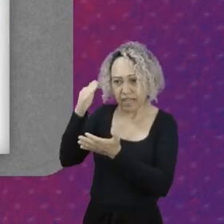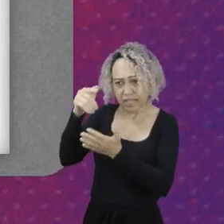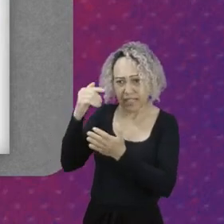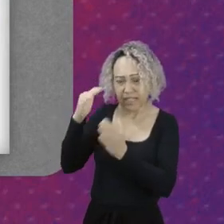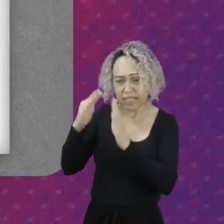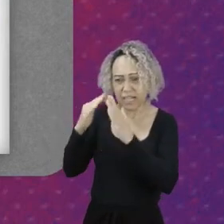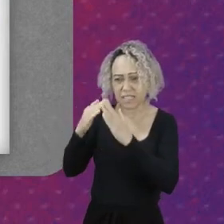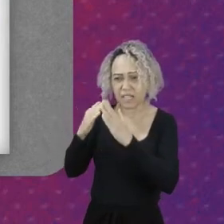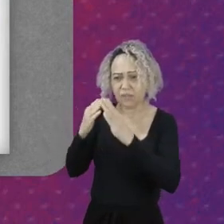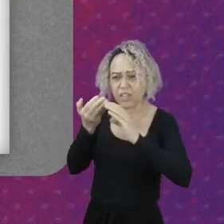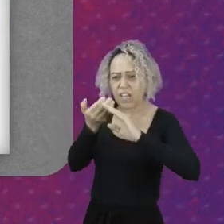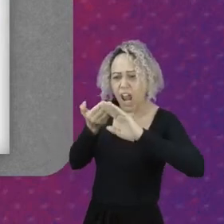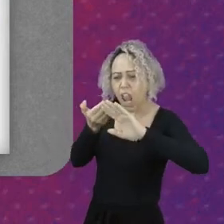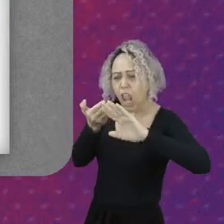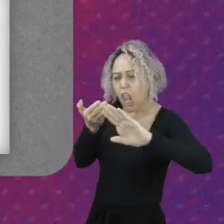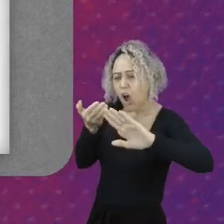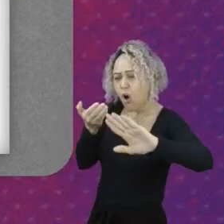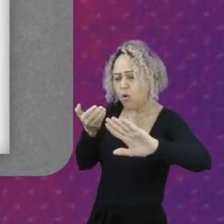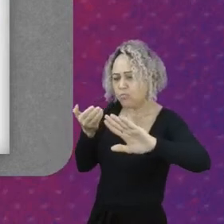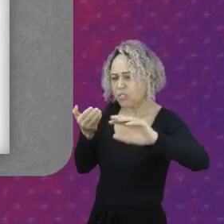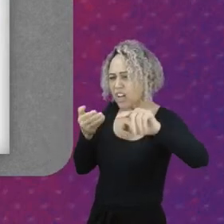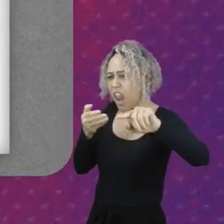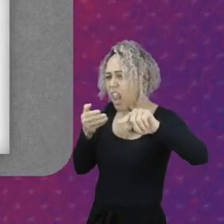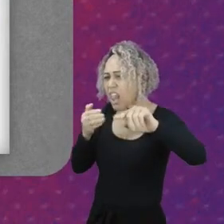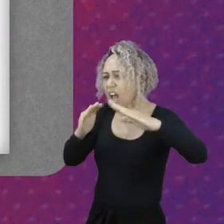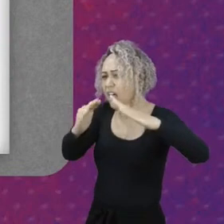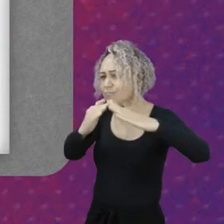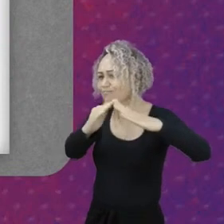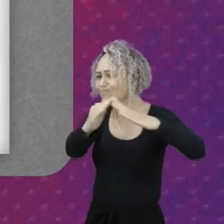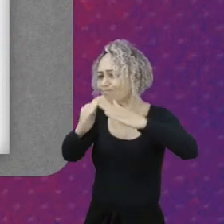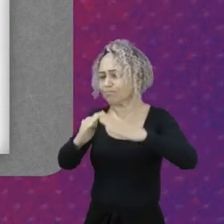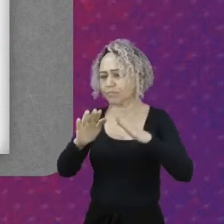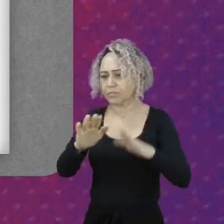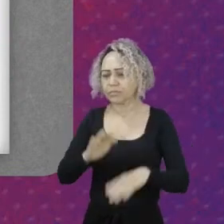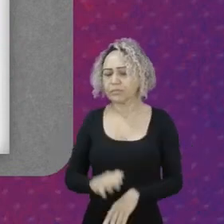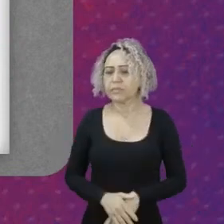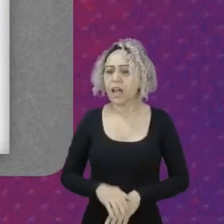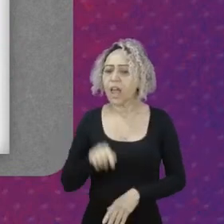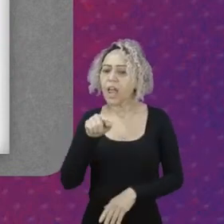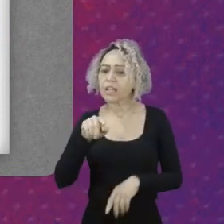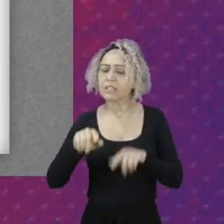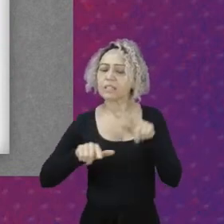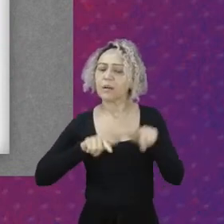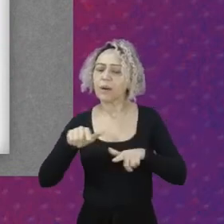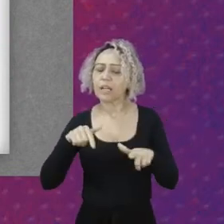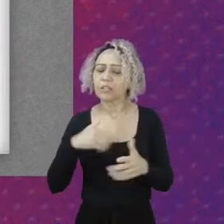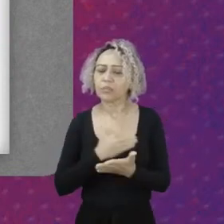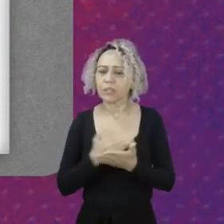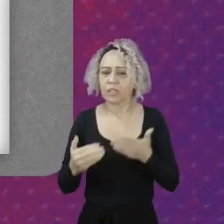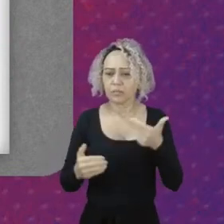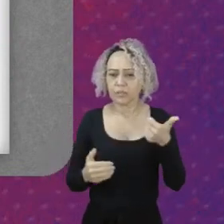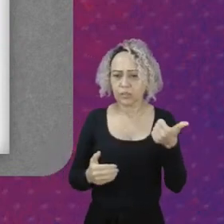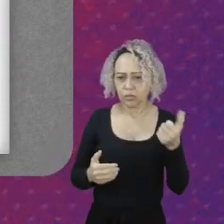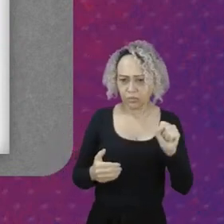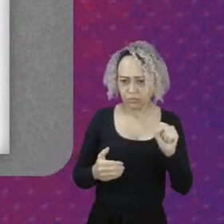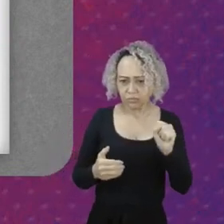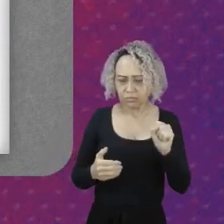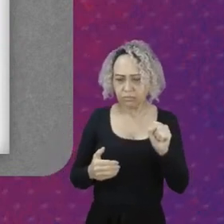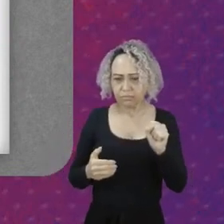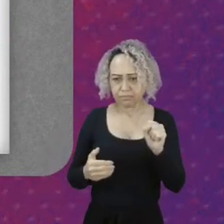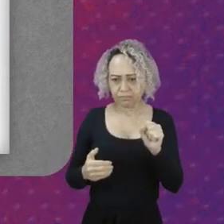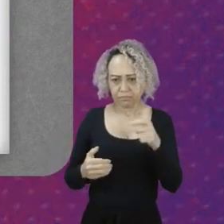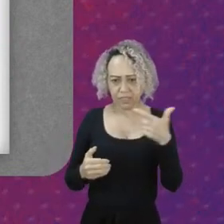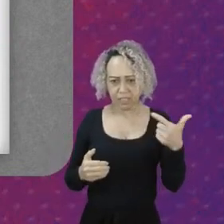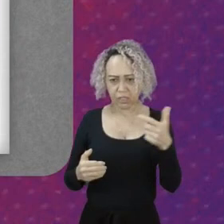trabalho. E a gente começou ele em 2018. Em 2016, eu montei o primeiro escritório de